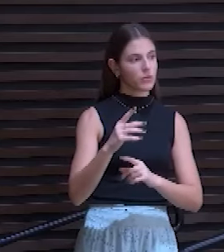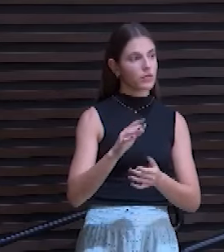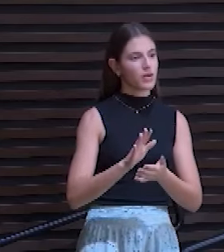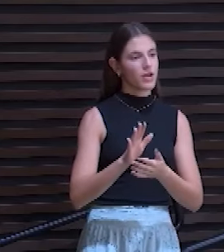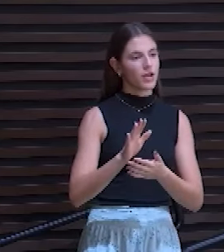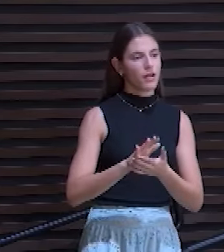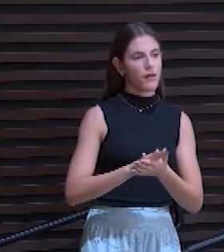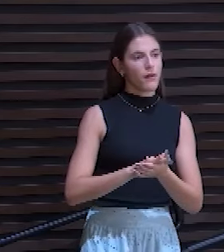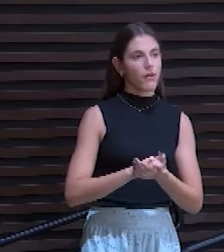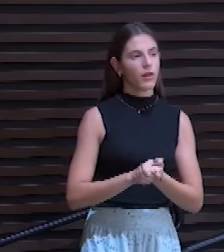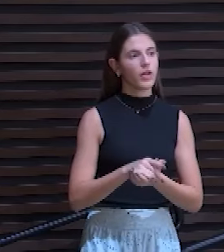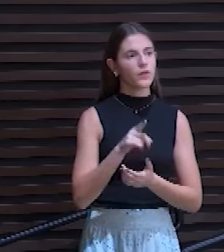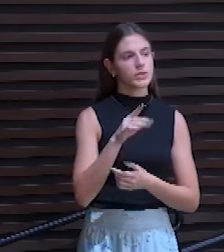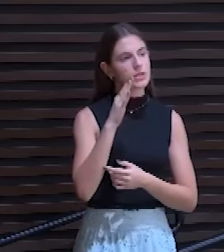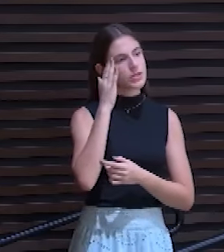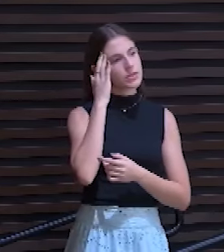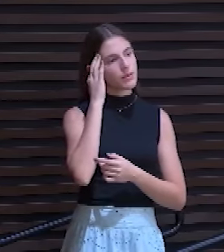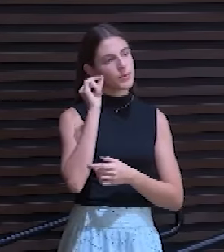significa?